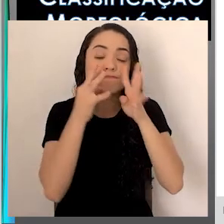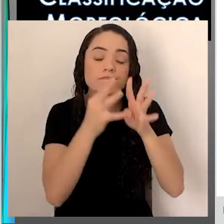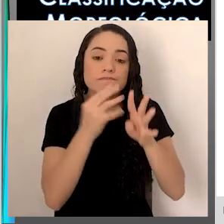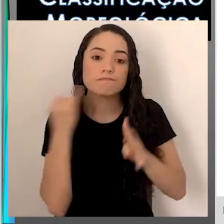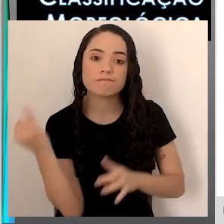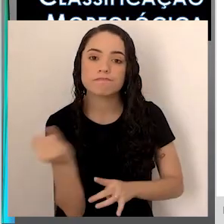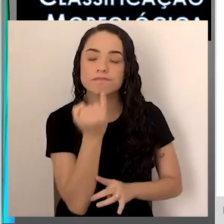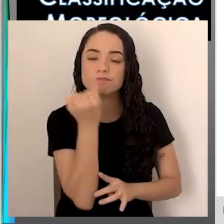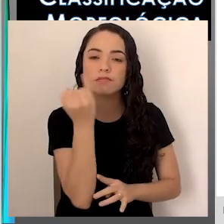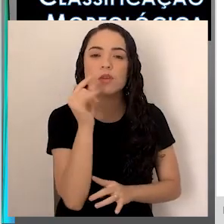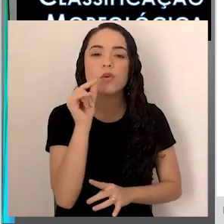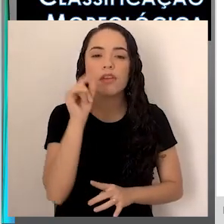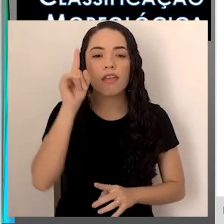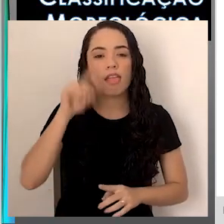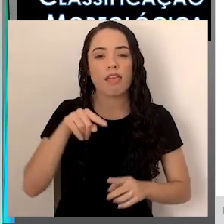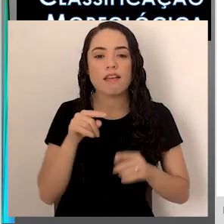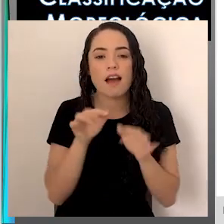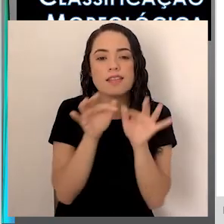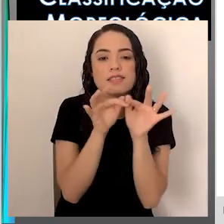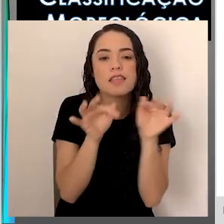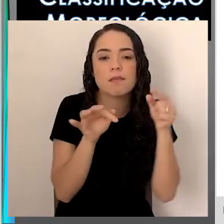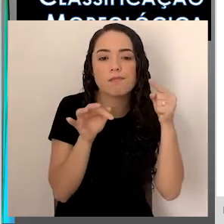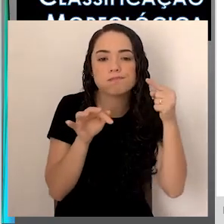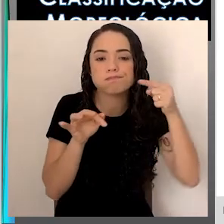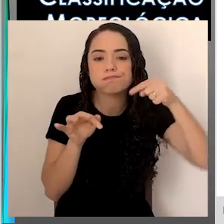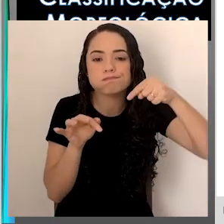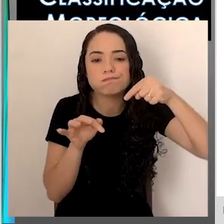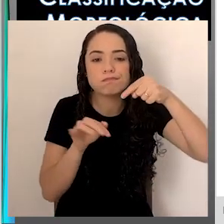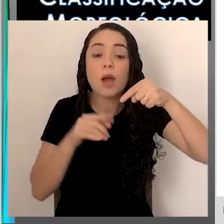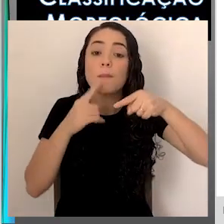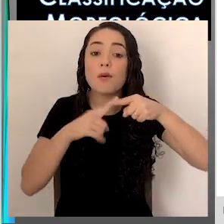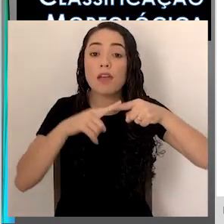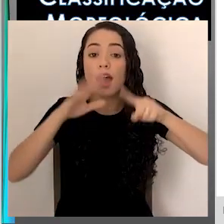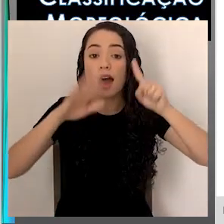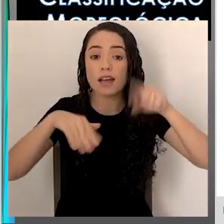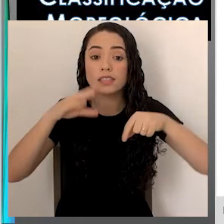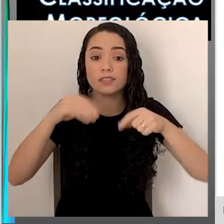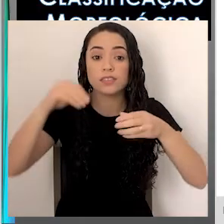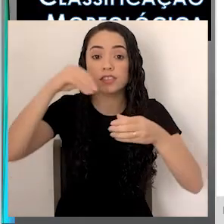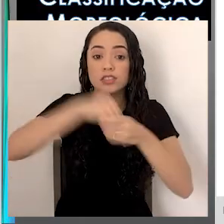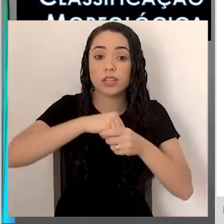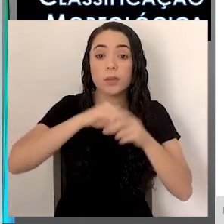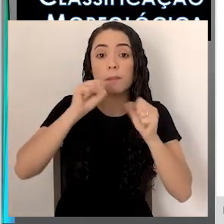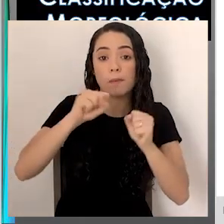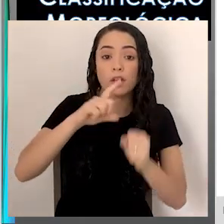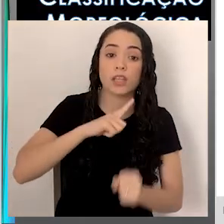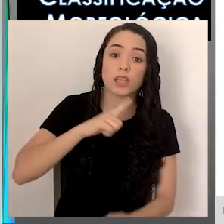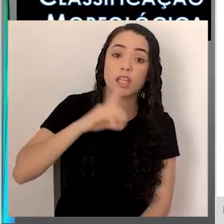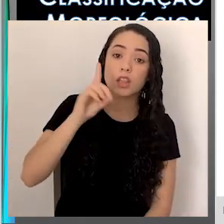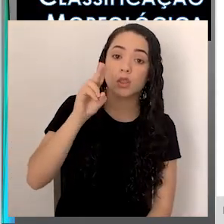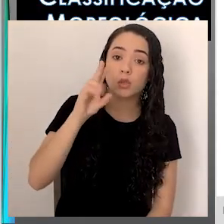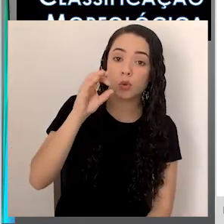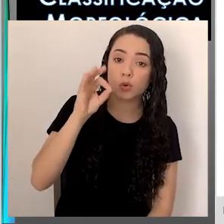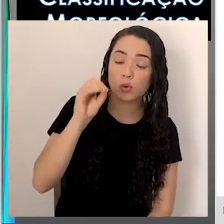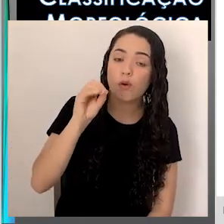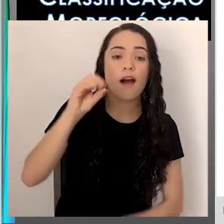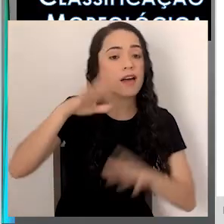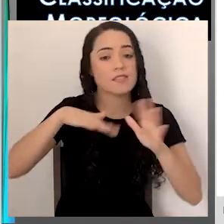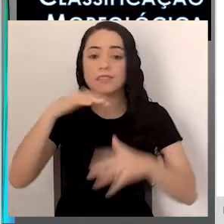Deve-se ter especial atenção às glândulas tubulares simples, pois essas podem conter uma porção ductal ou